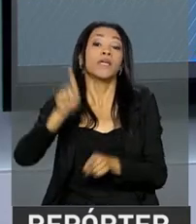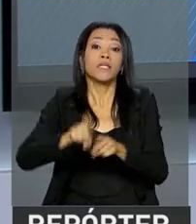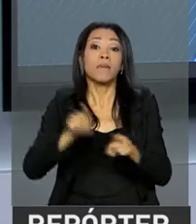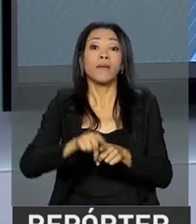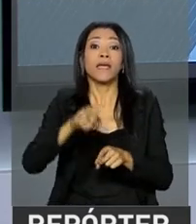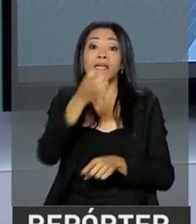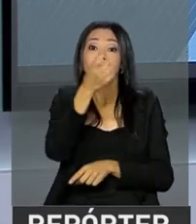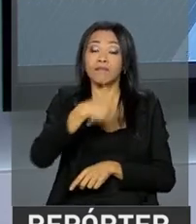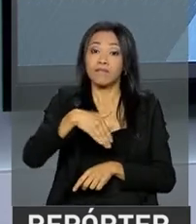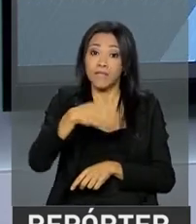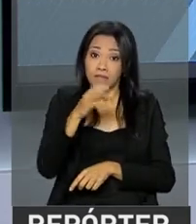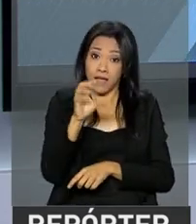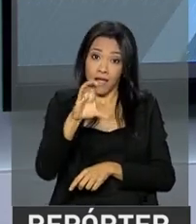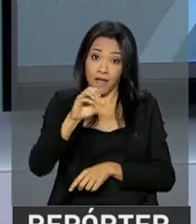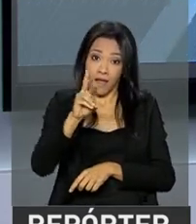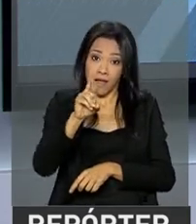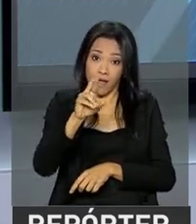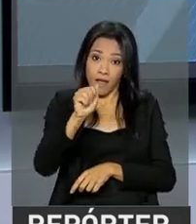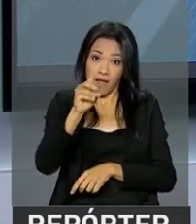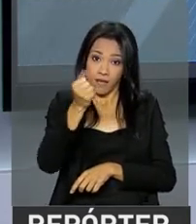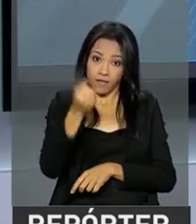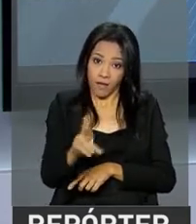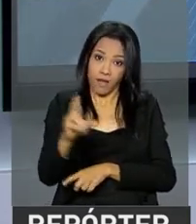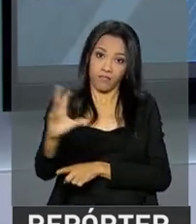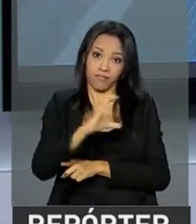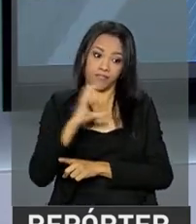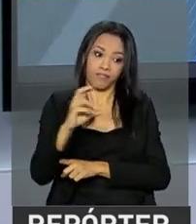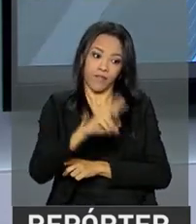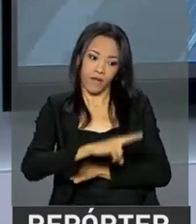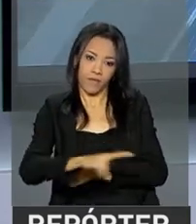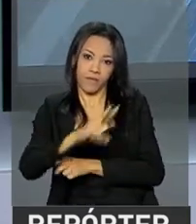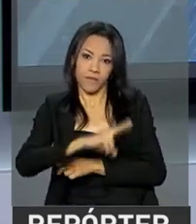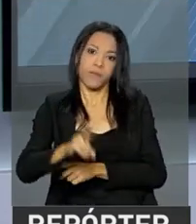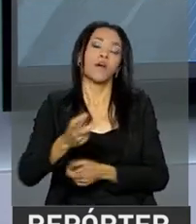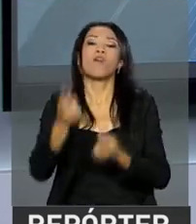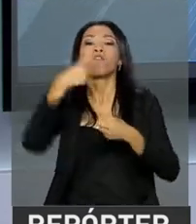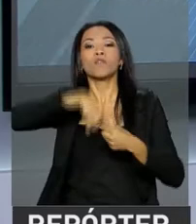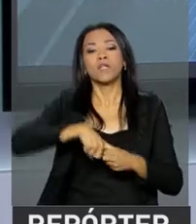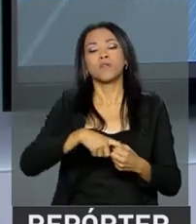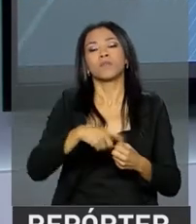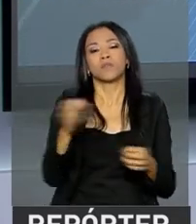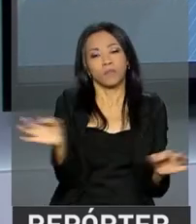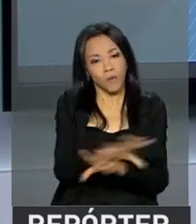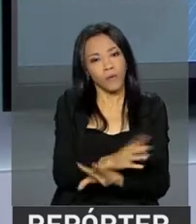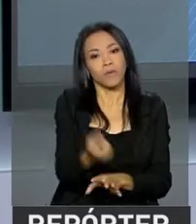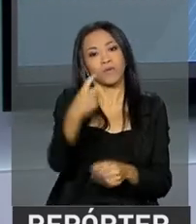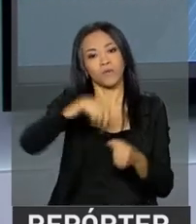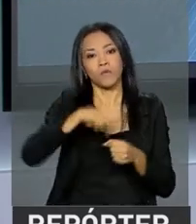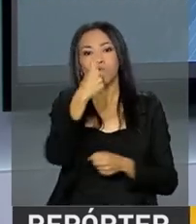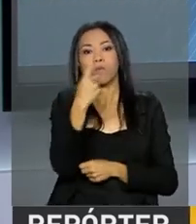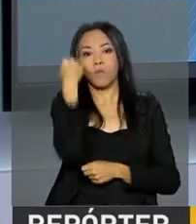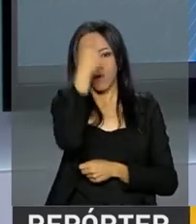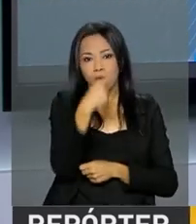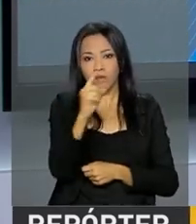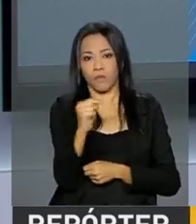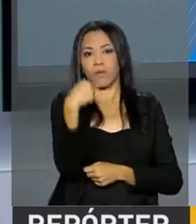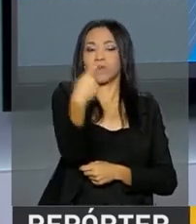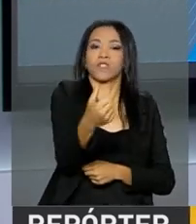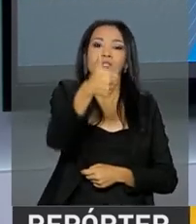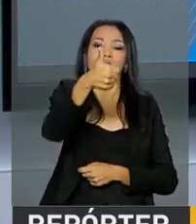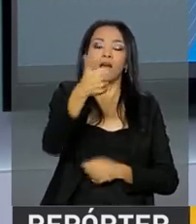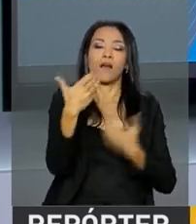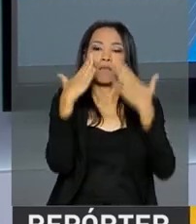portáteis e o repórter ibérica por aqui voltamos em uma hora na nossa próxima edição você pode rever as